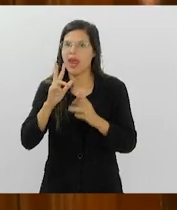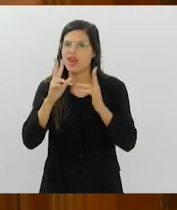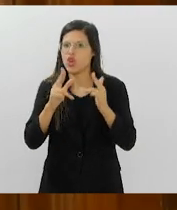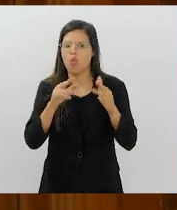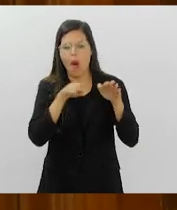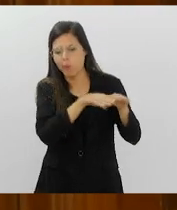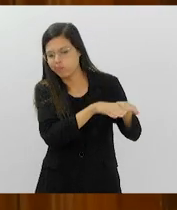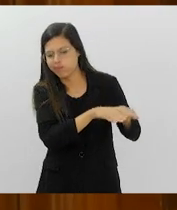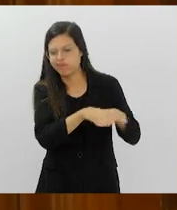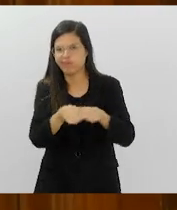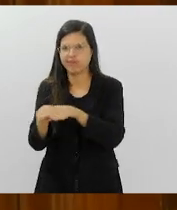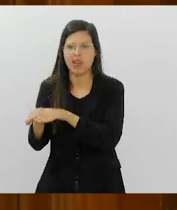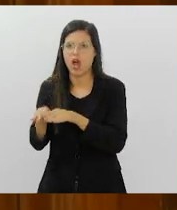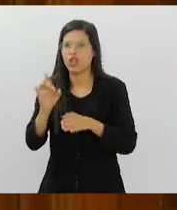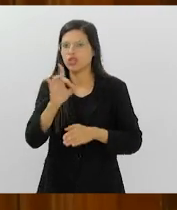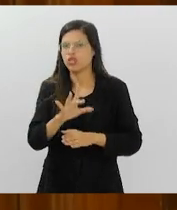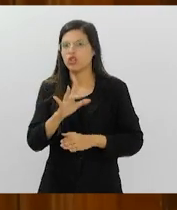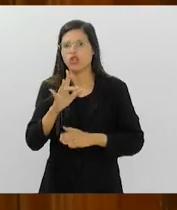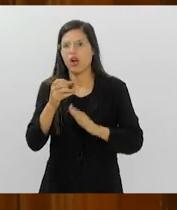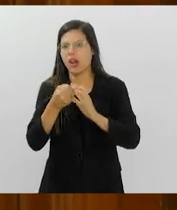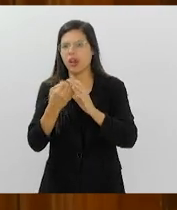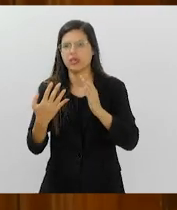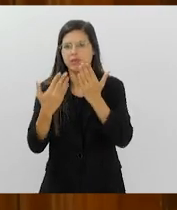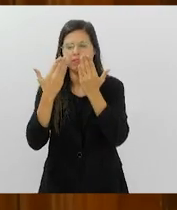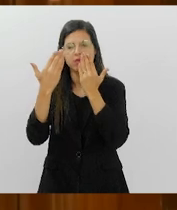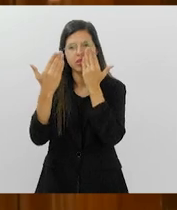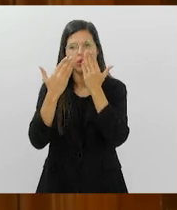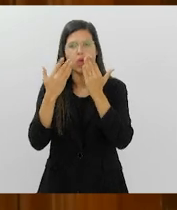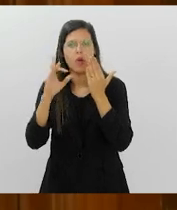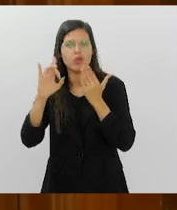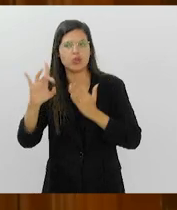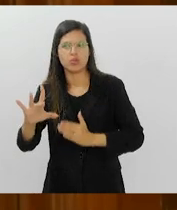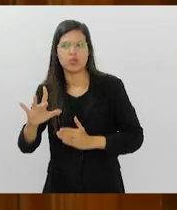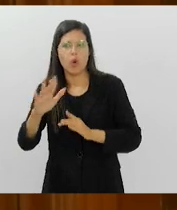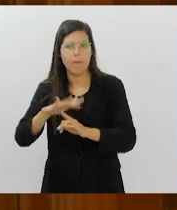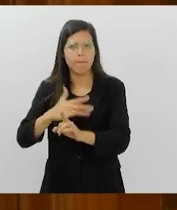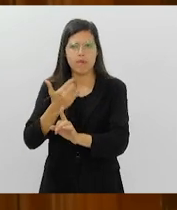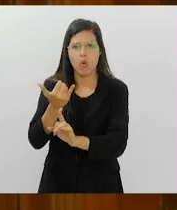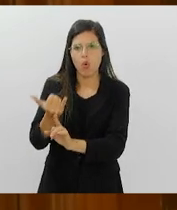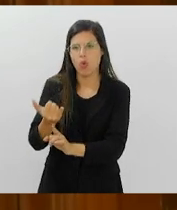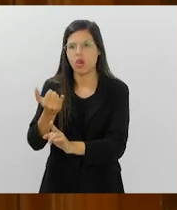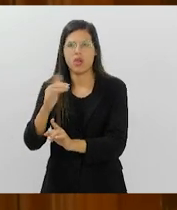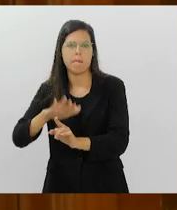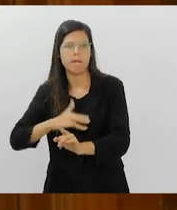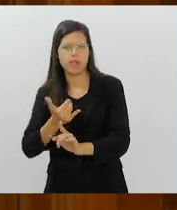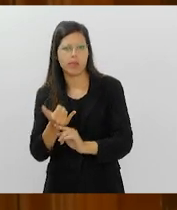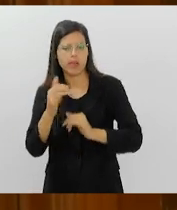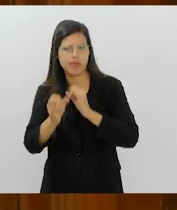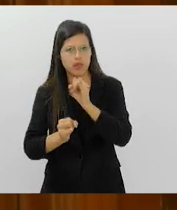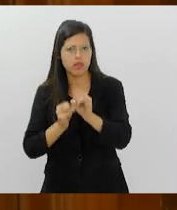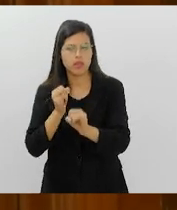é só o aspecto psicológico, não. É só o aspecto do bullying ou do cyberbullying, que, aliás, a gente tem